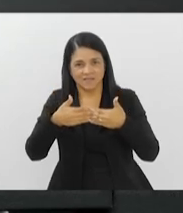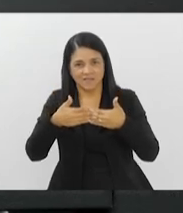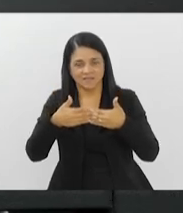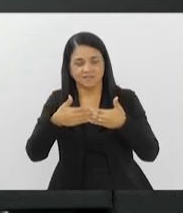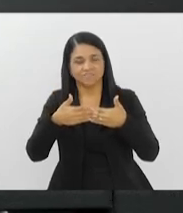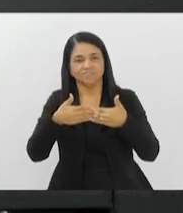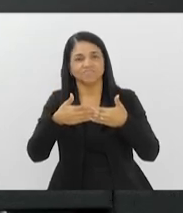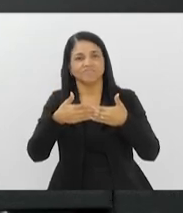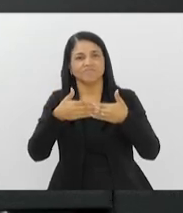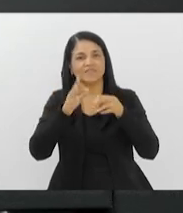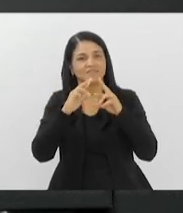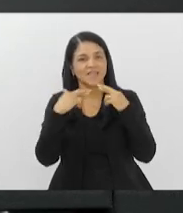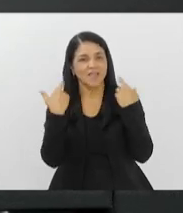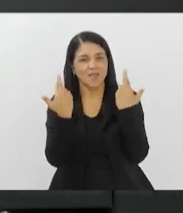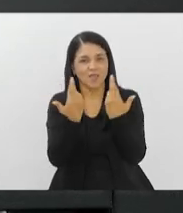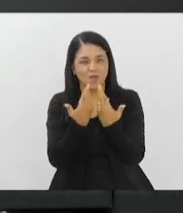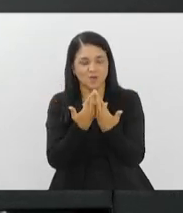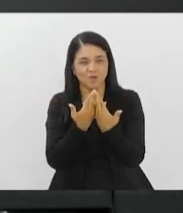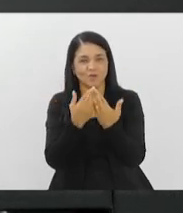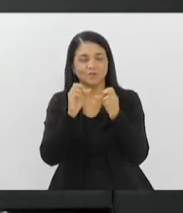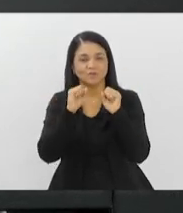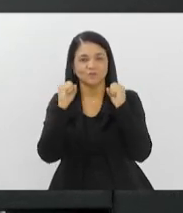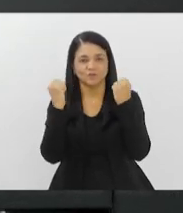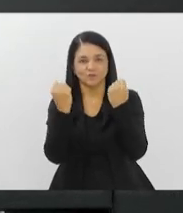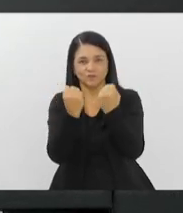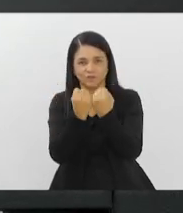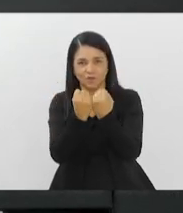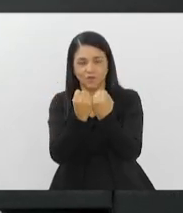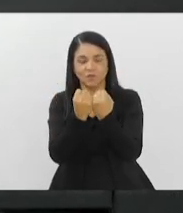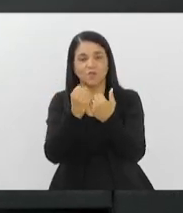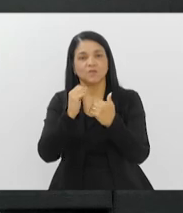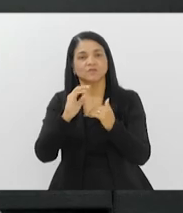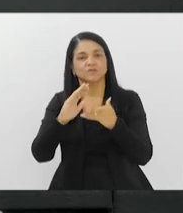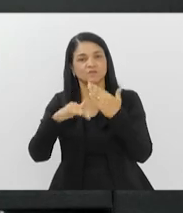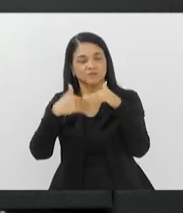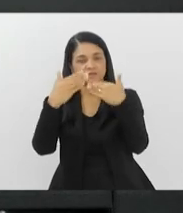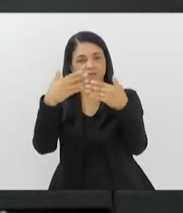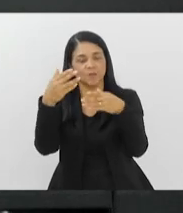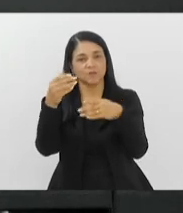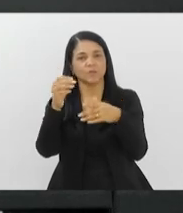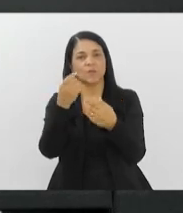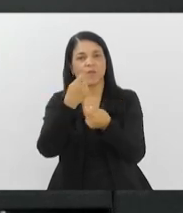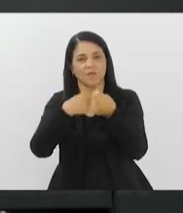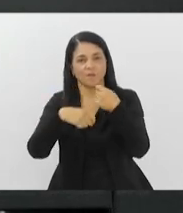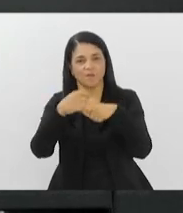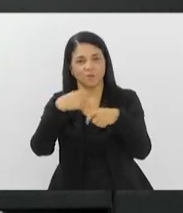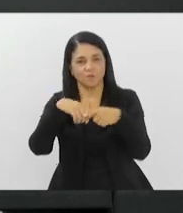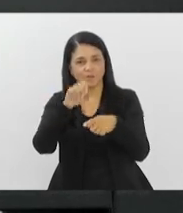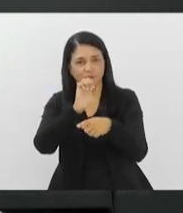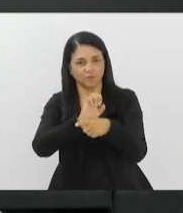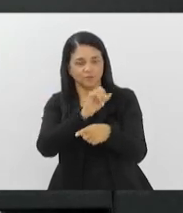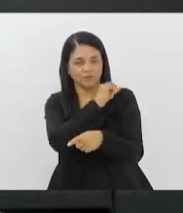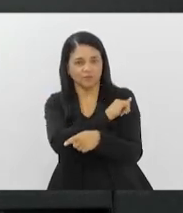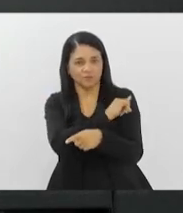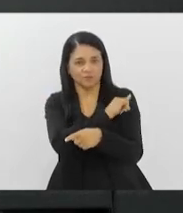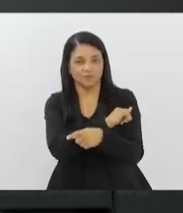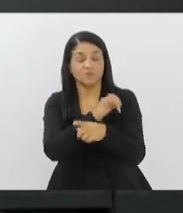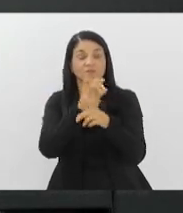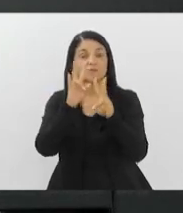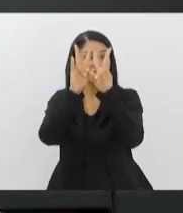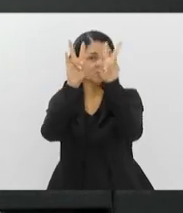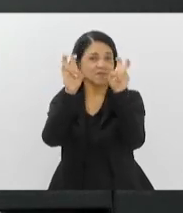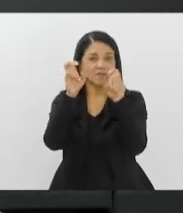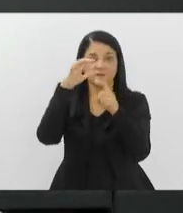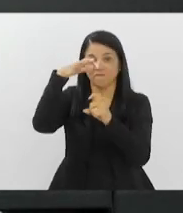nosso encontro do Fórum de Desenvolvimento Econômico do nosso Estado para tratar dessa magnífica feira,